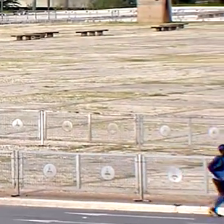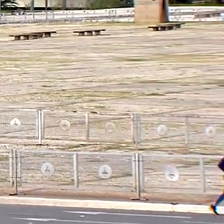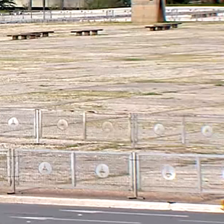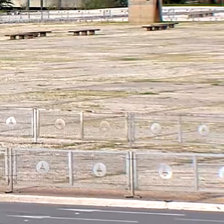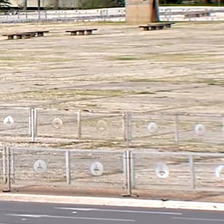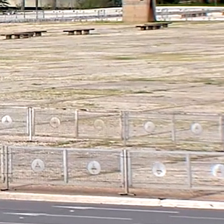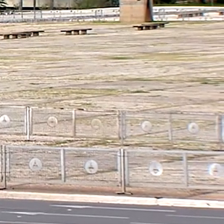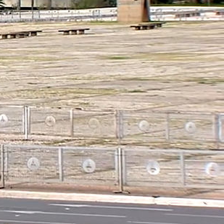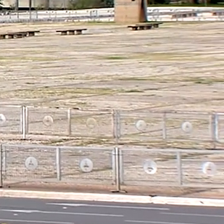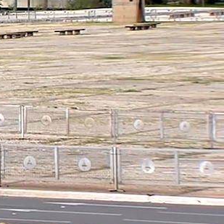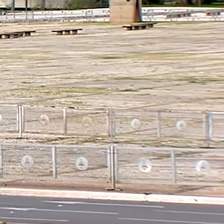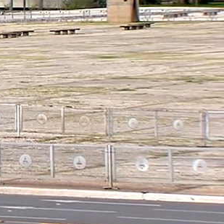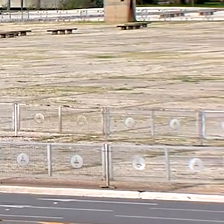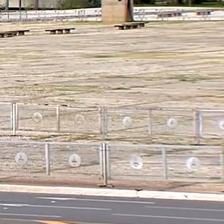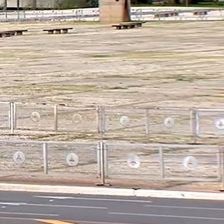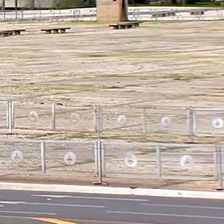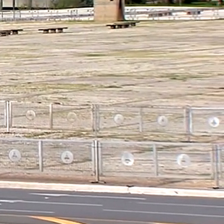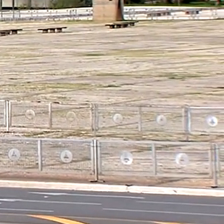Tchau!